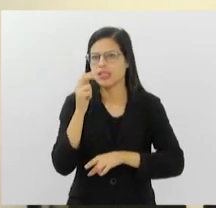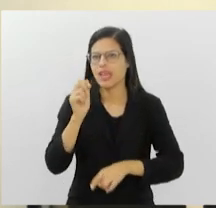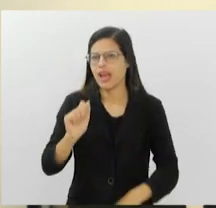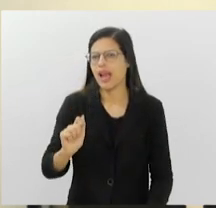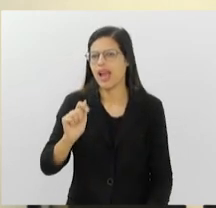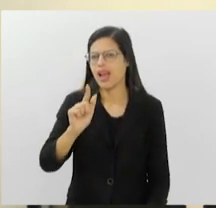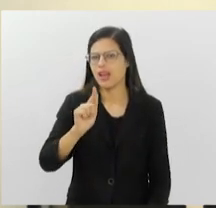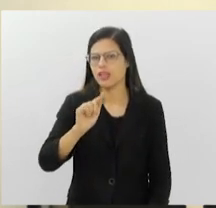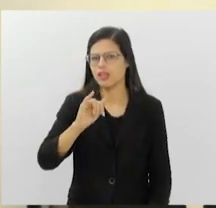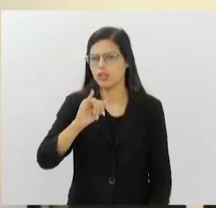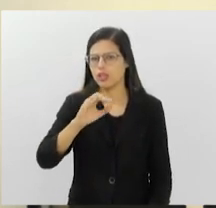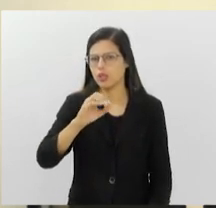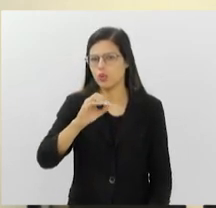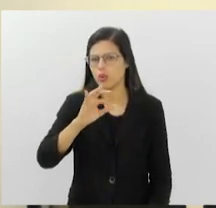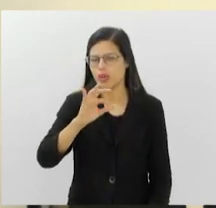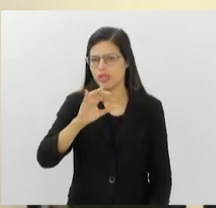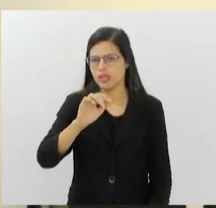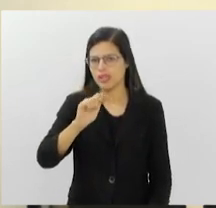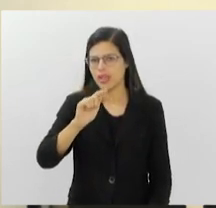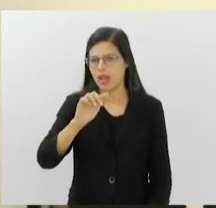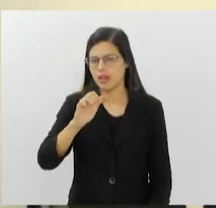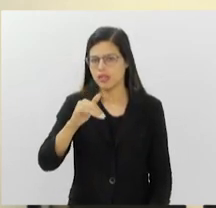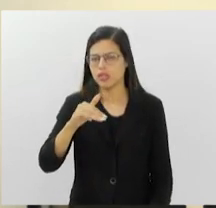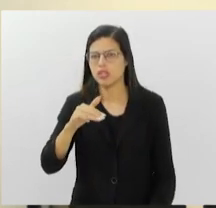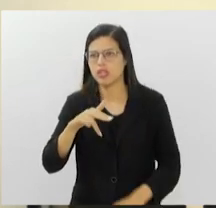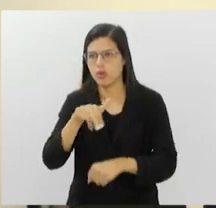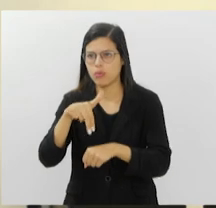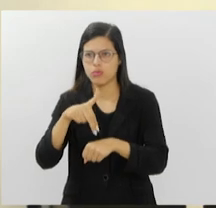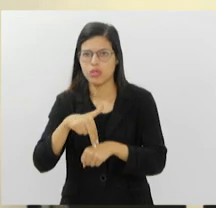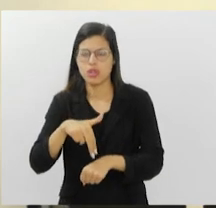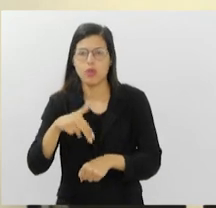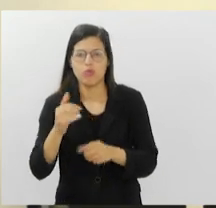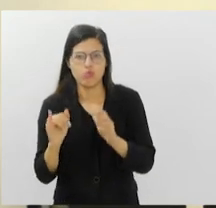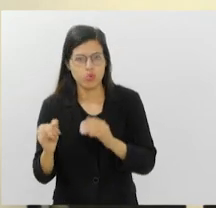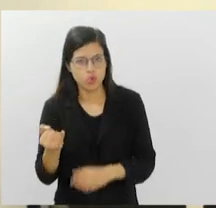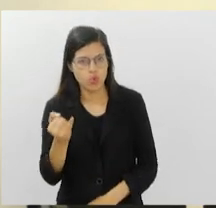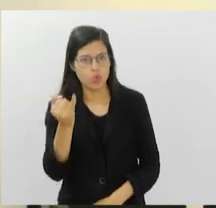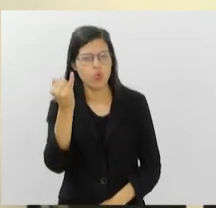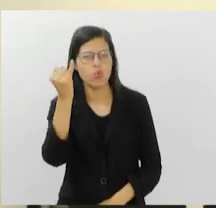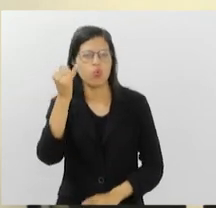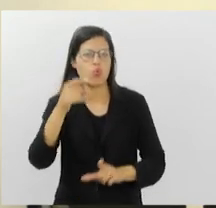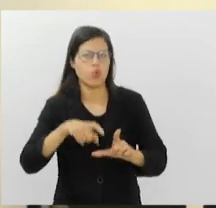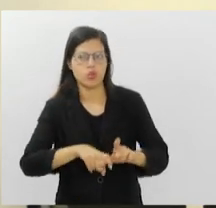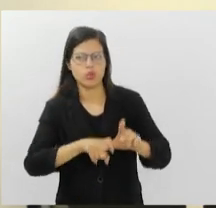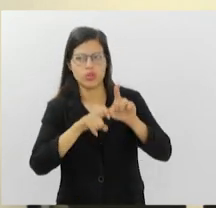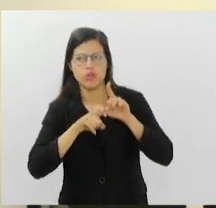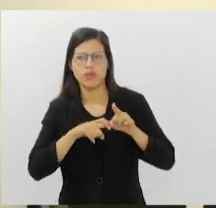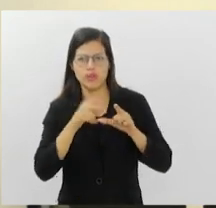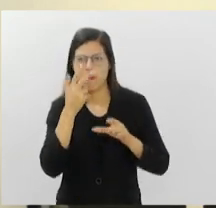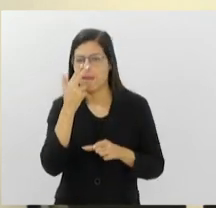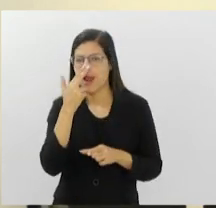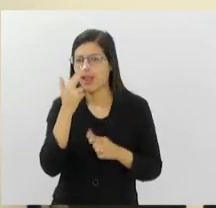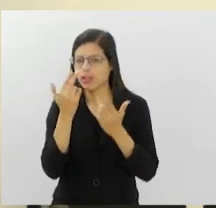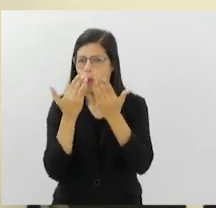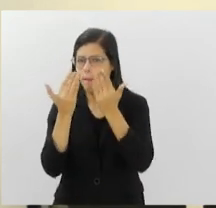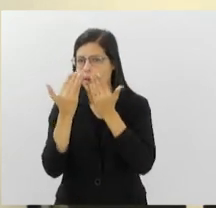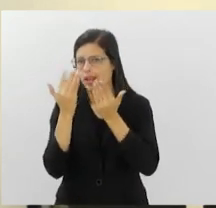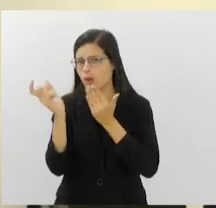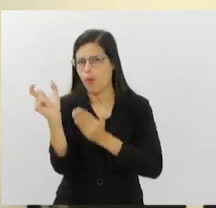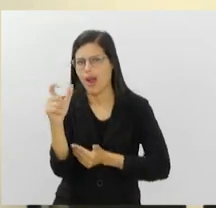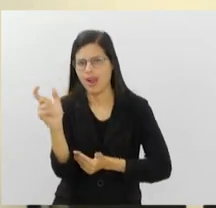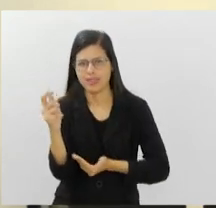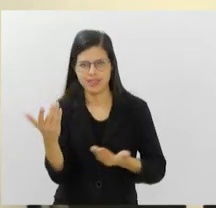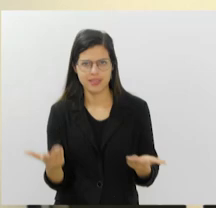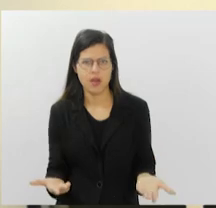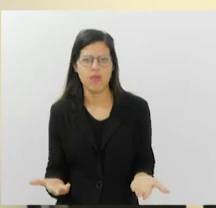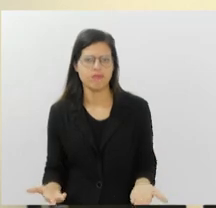de vista de juros, de pagamento da dívida, é como se o cidadão comum se perdesse no cartão de crédito, né? É mais ou menos o que